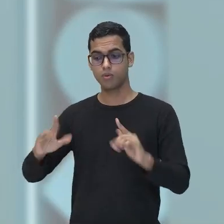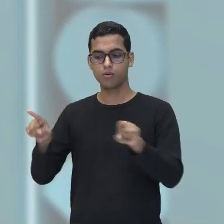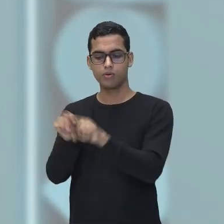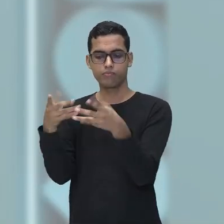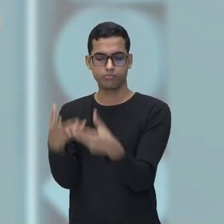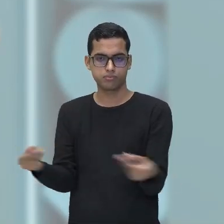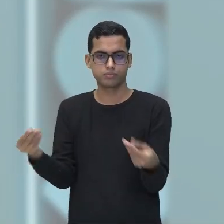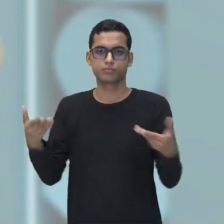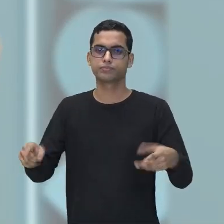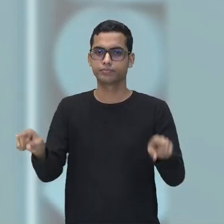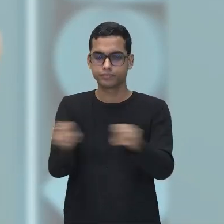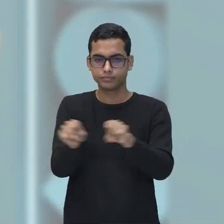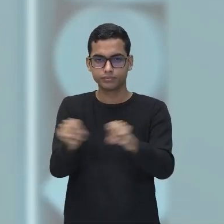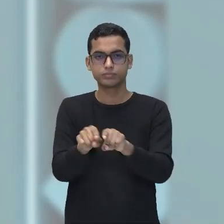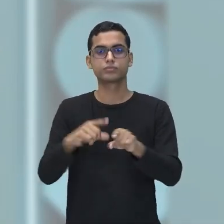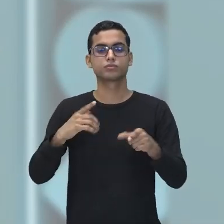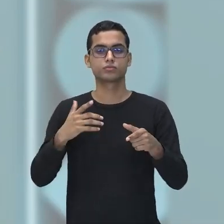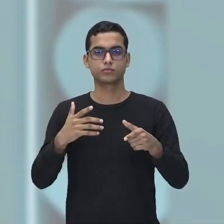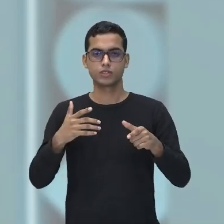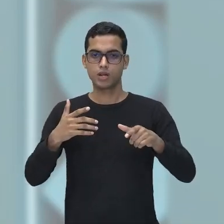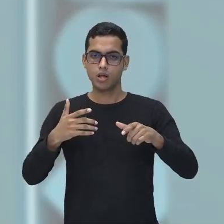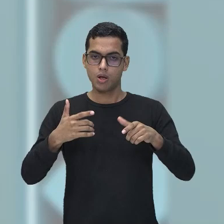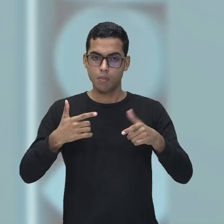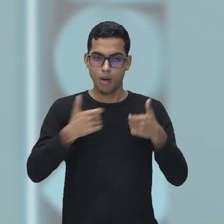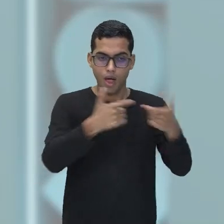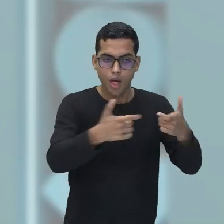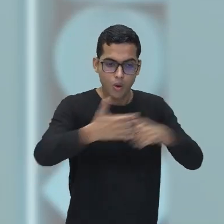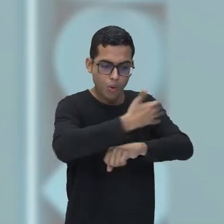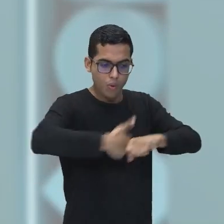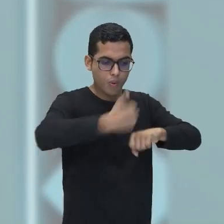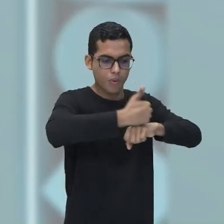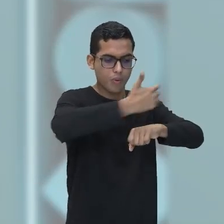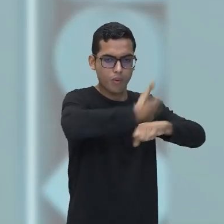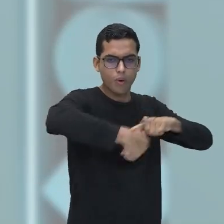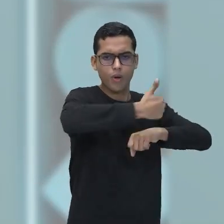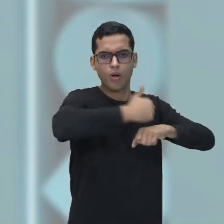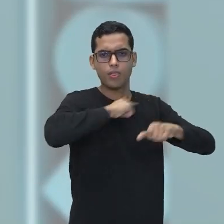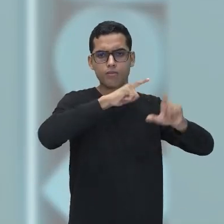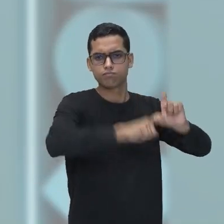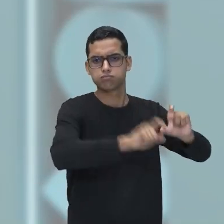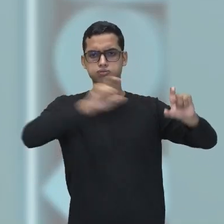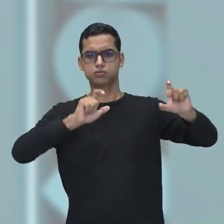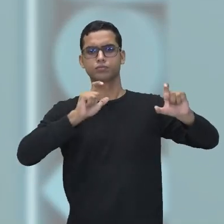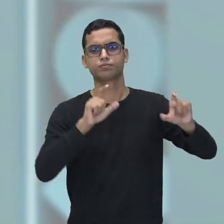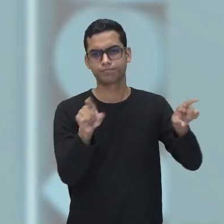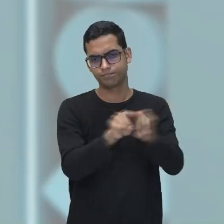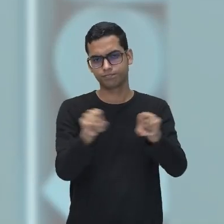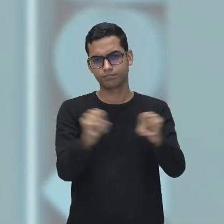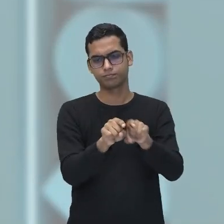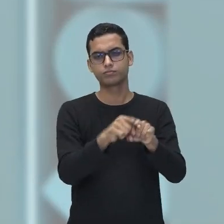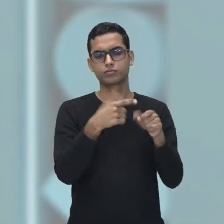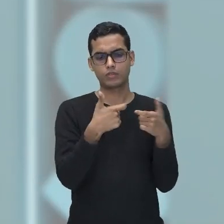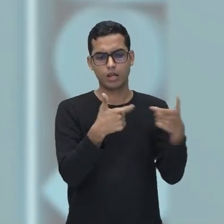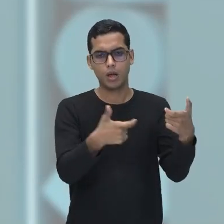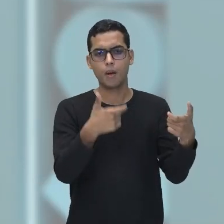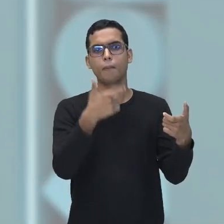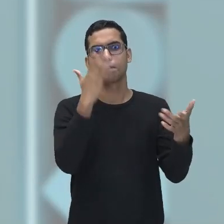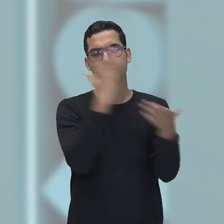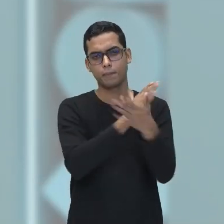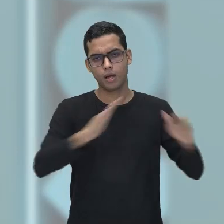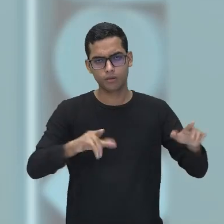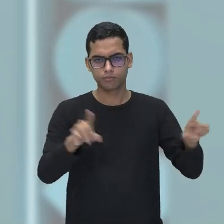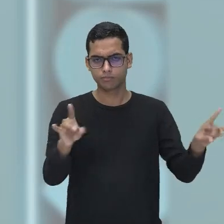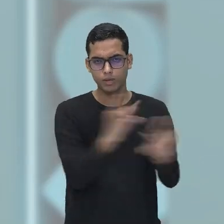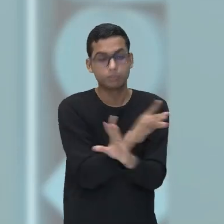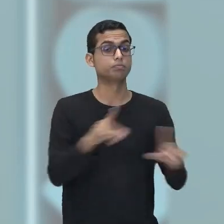por independência, né, que aí finalizaram essas guerras, e o retorno desses portugueses que